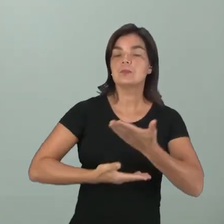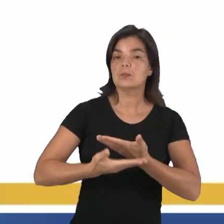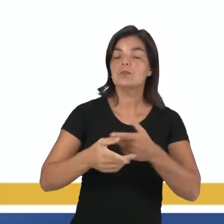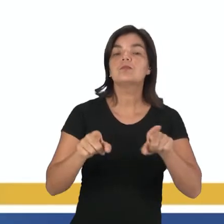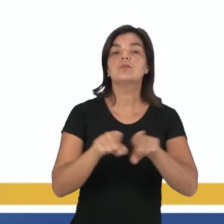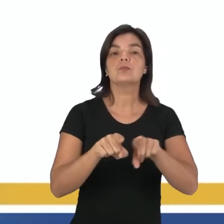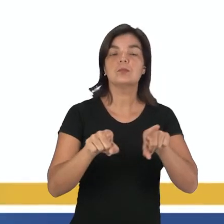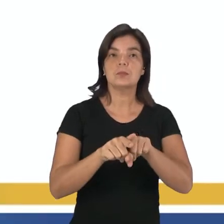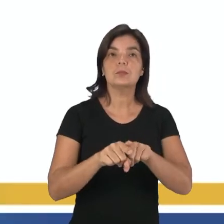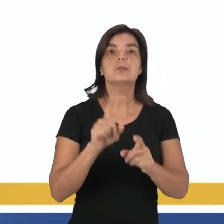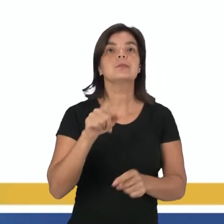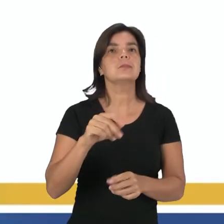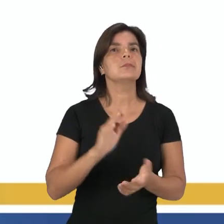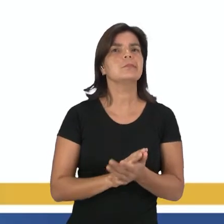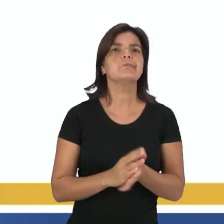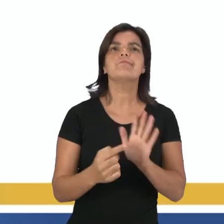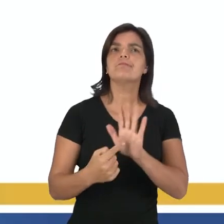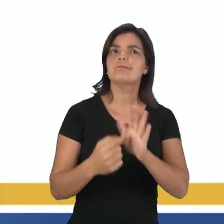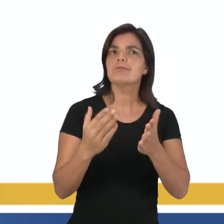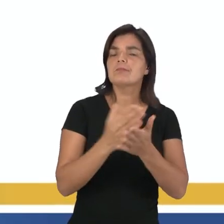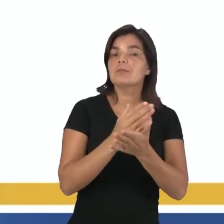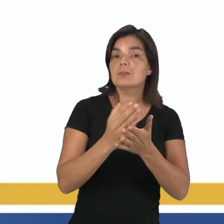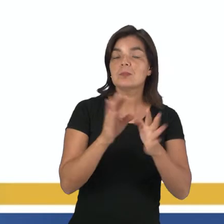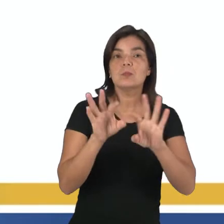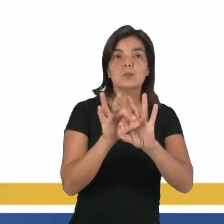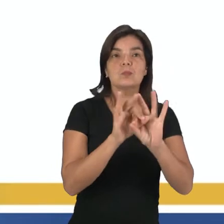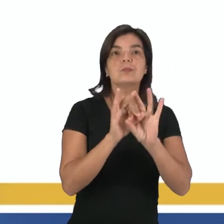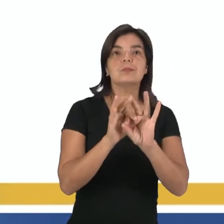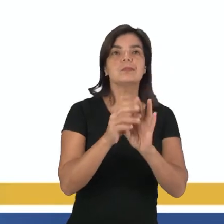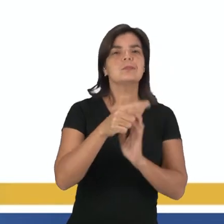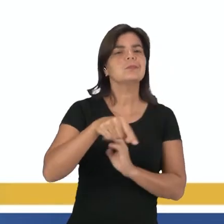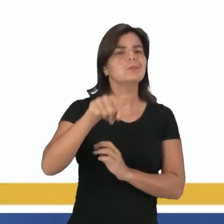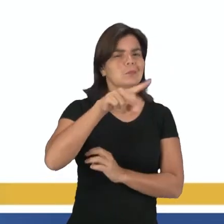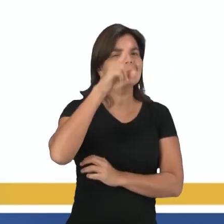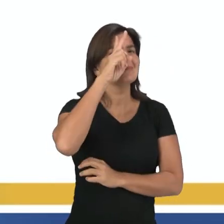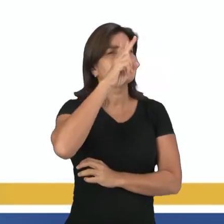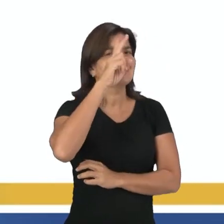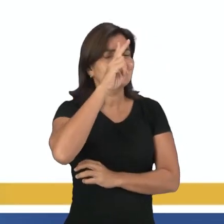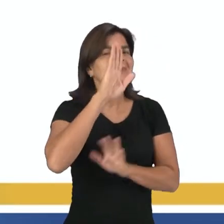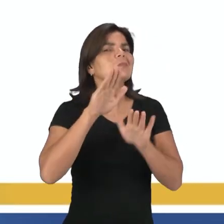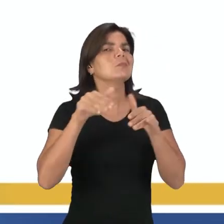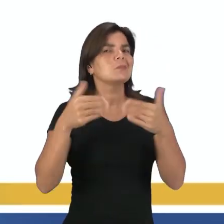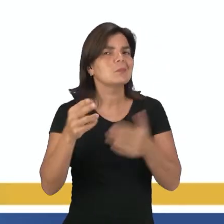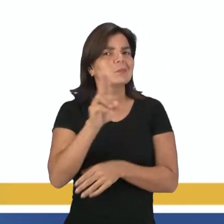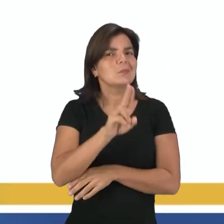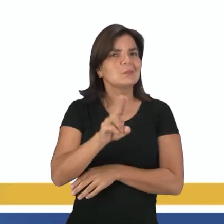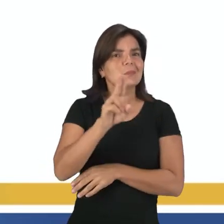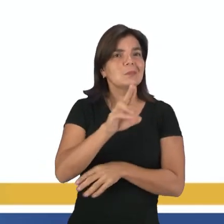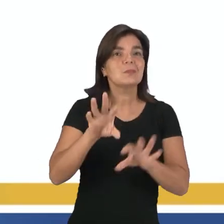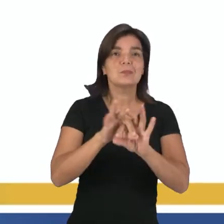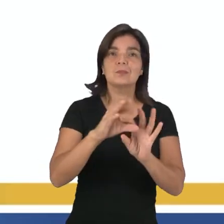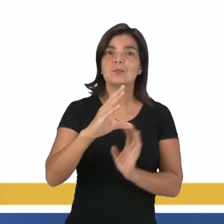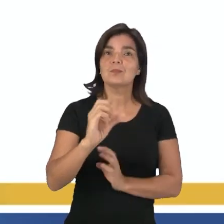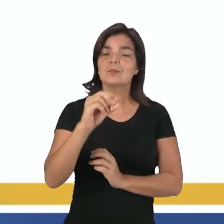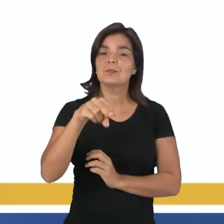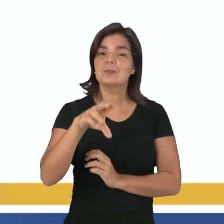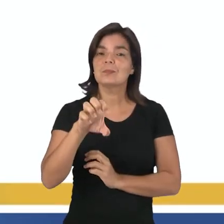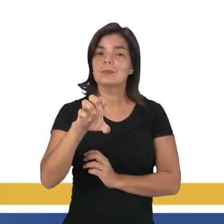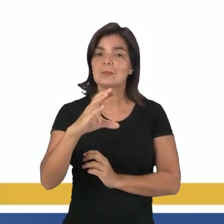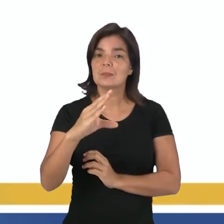de causa e consequência pode ser marcada por alguns conectivos. Você lembra o que são